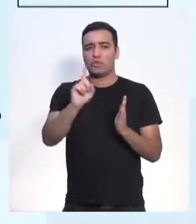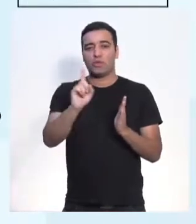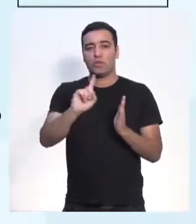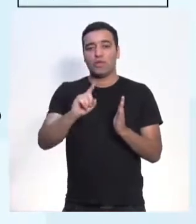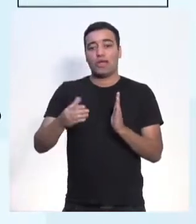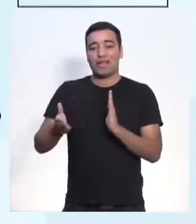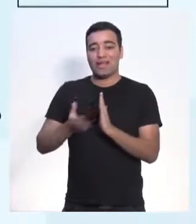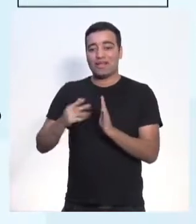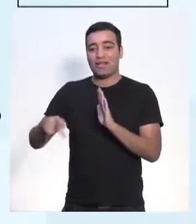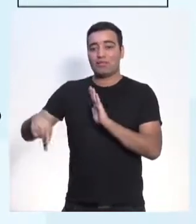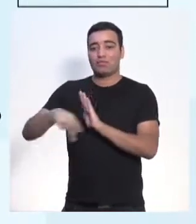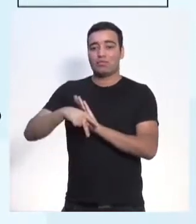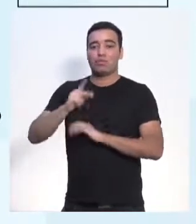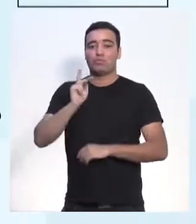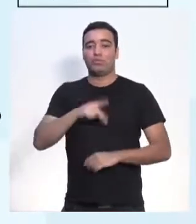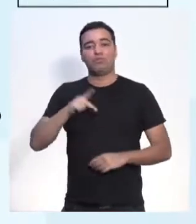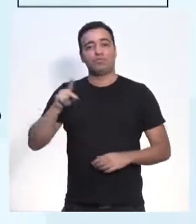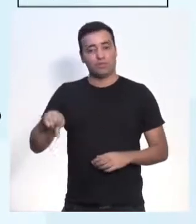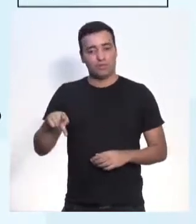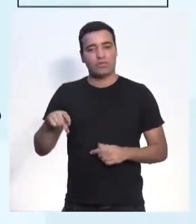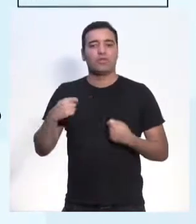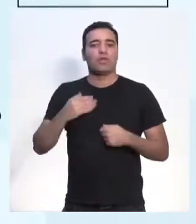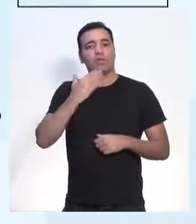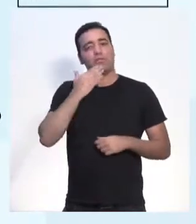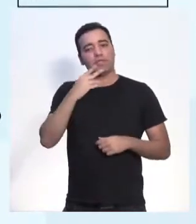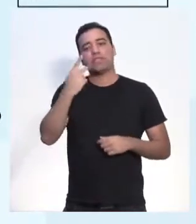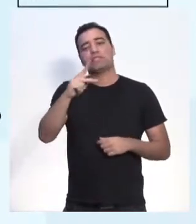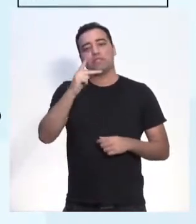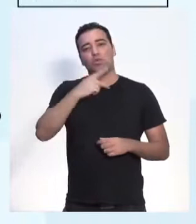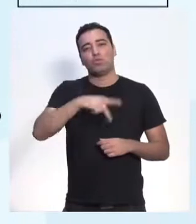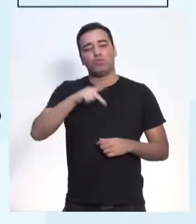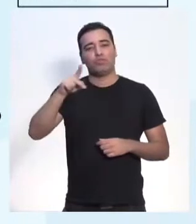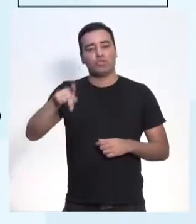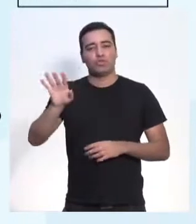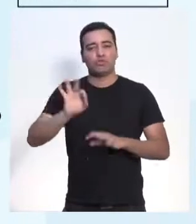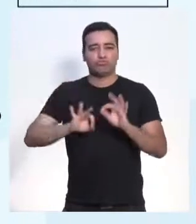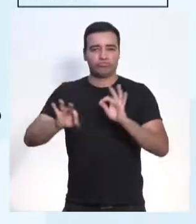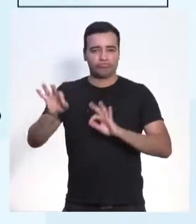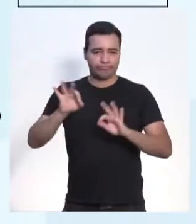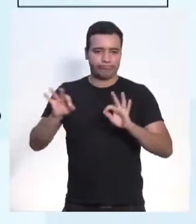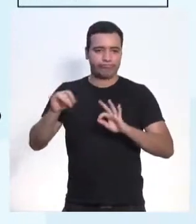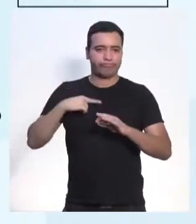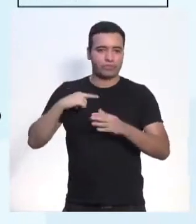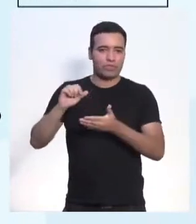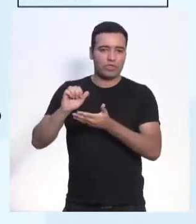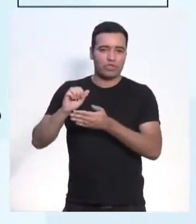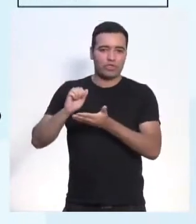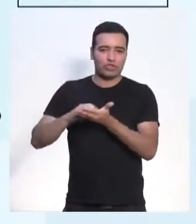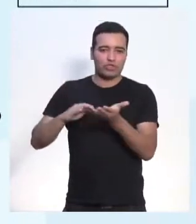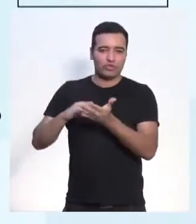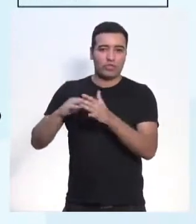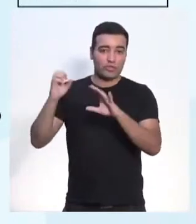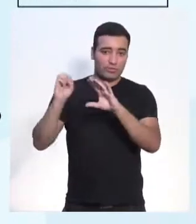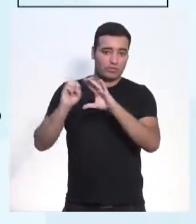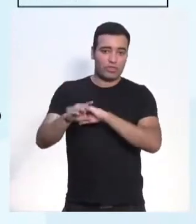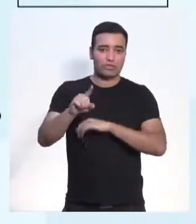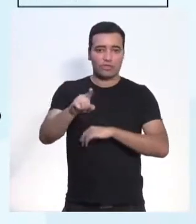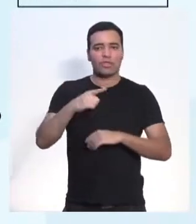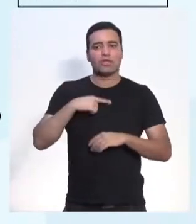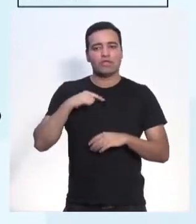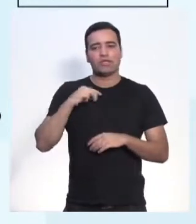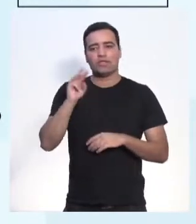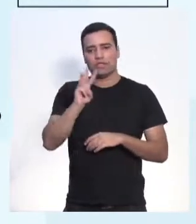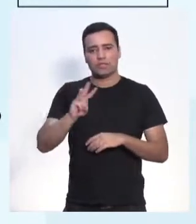do professor. Então vocês têm que pedir para o professor de vocês aí para mandar esse exercício, tá? Mas ele também está lá no site